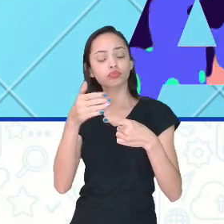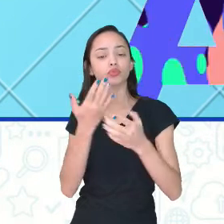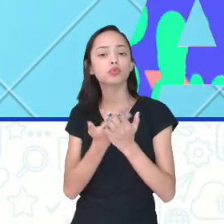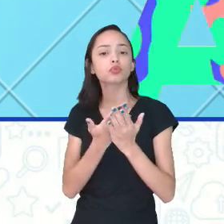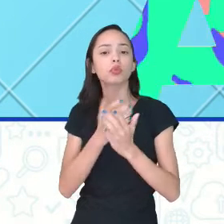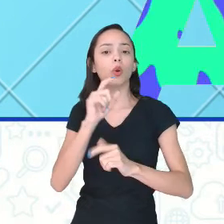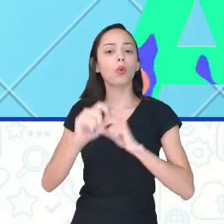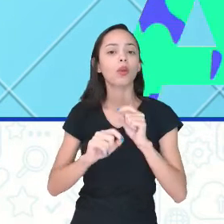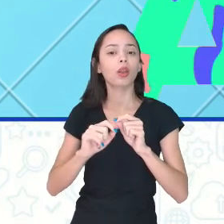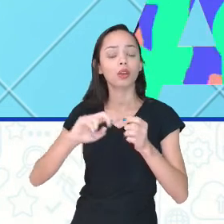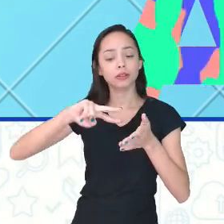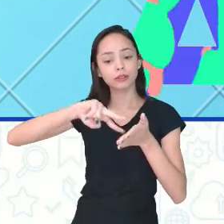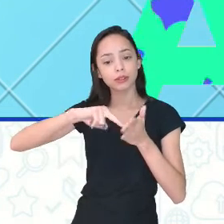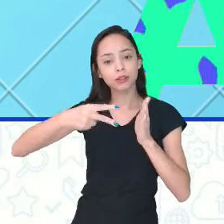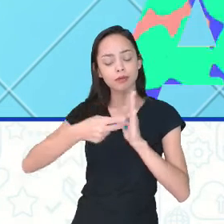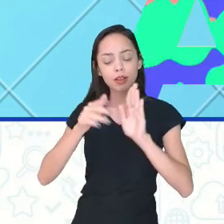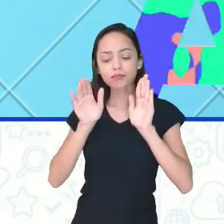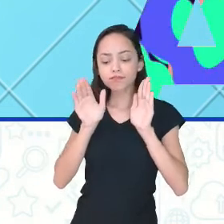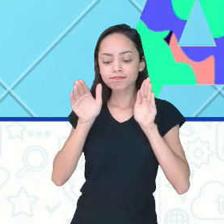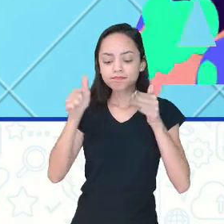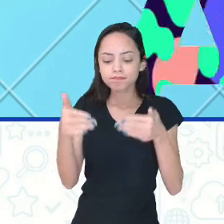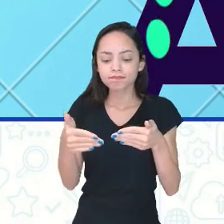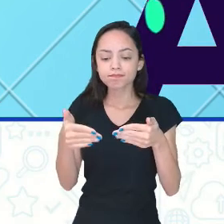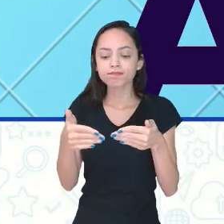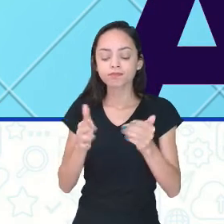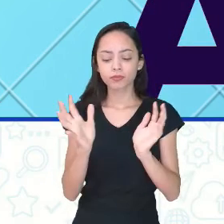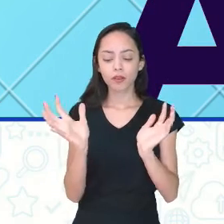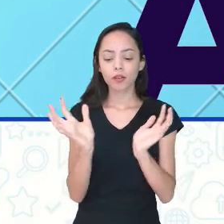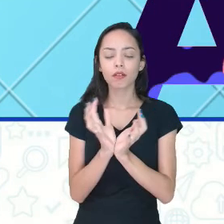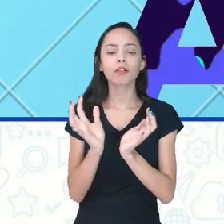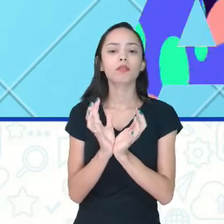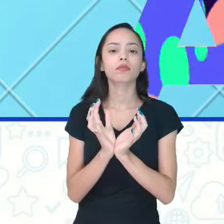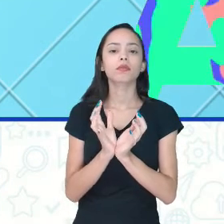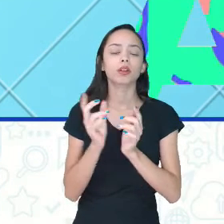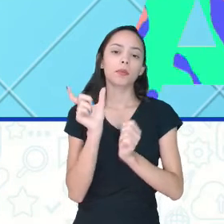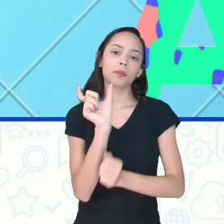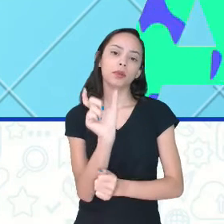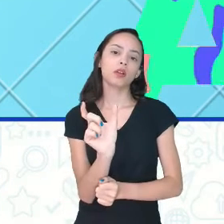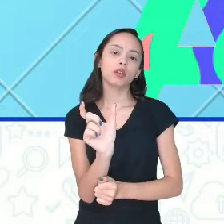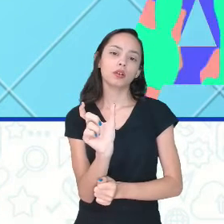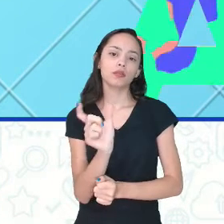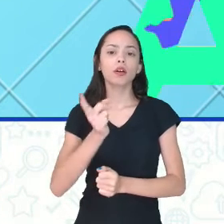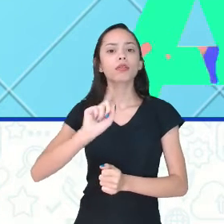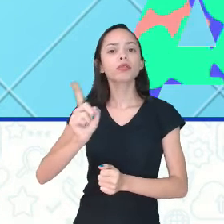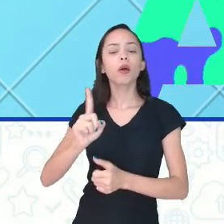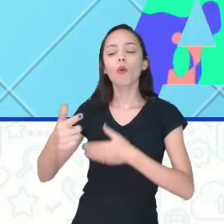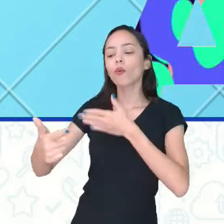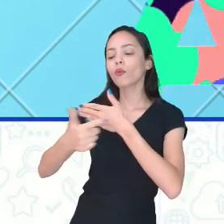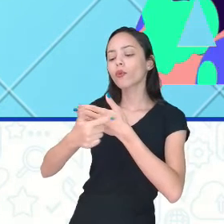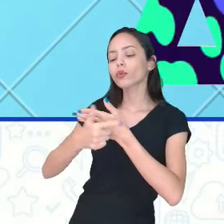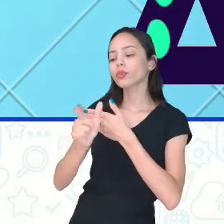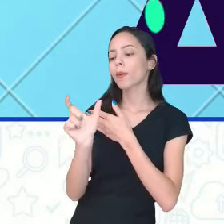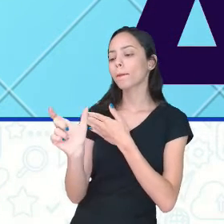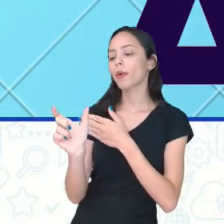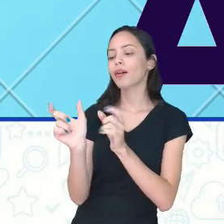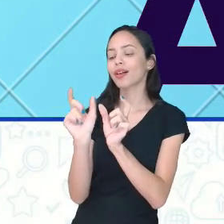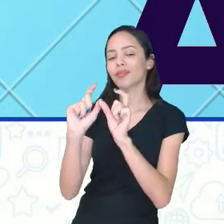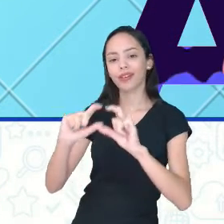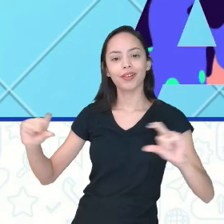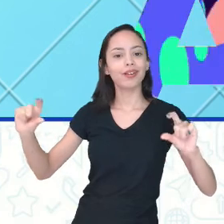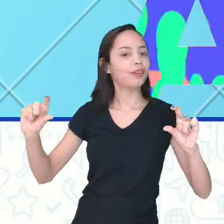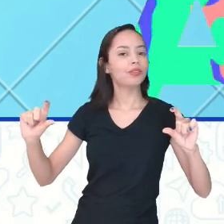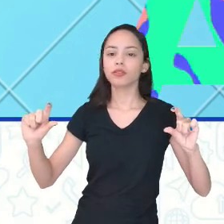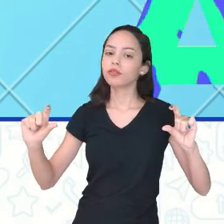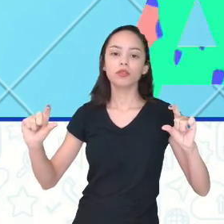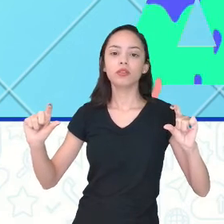significa estudar isoladamente as classes de palavra, não a função delas nas orações,